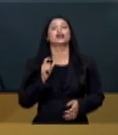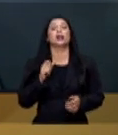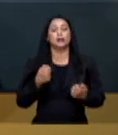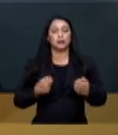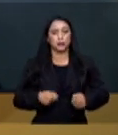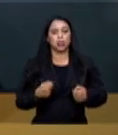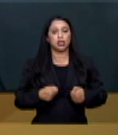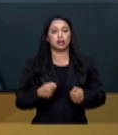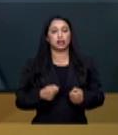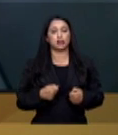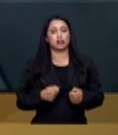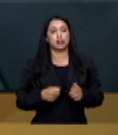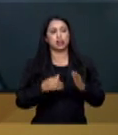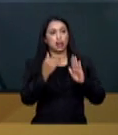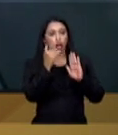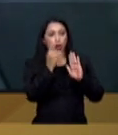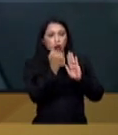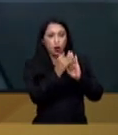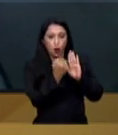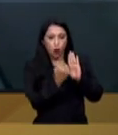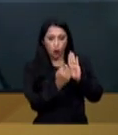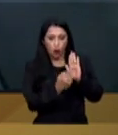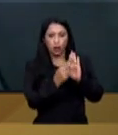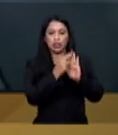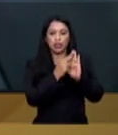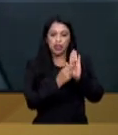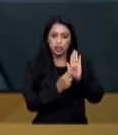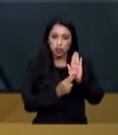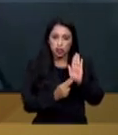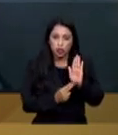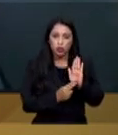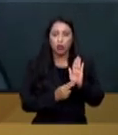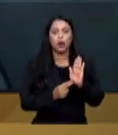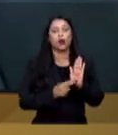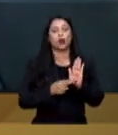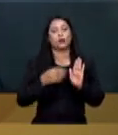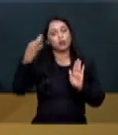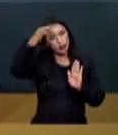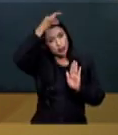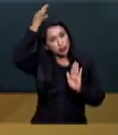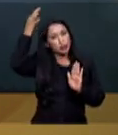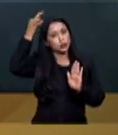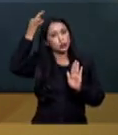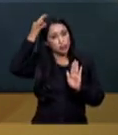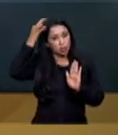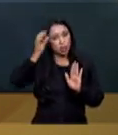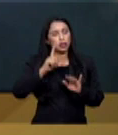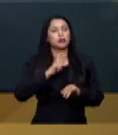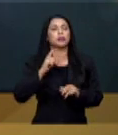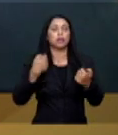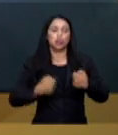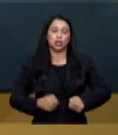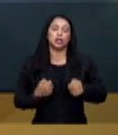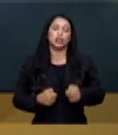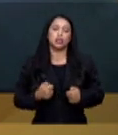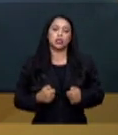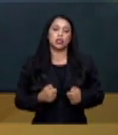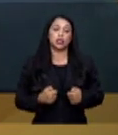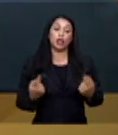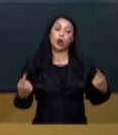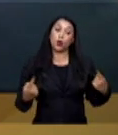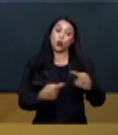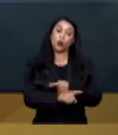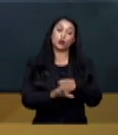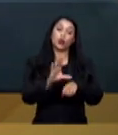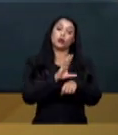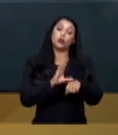existem ordens jurídicas, normativas, capixabas, em confronto com a Constituição Federal